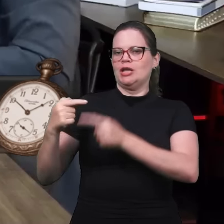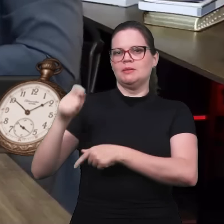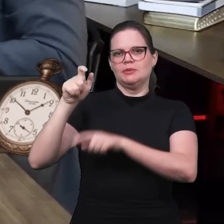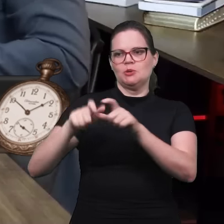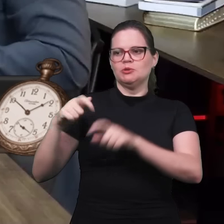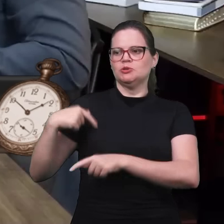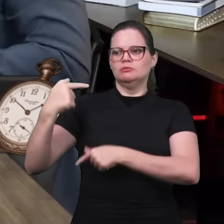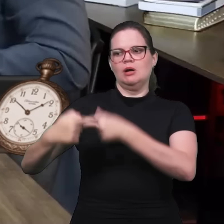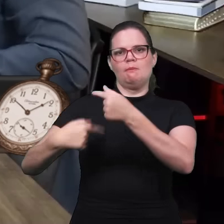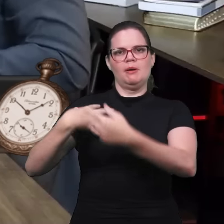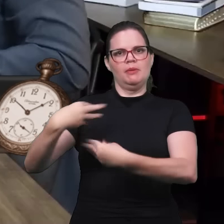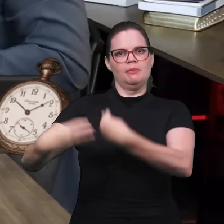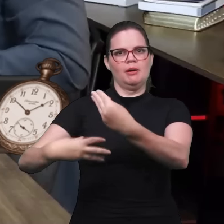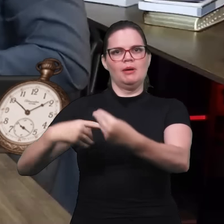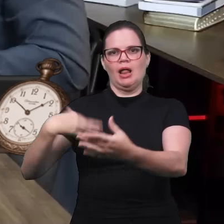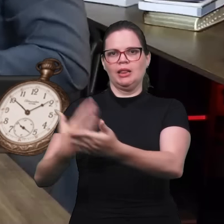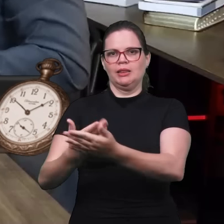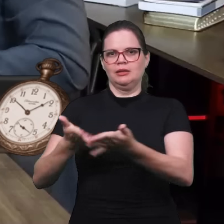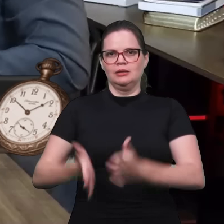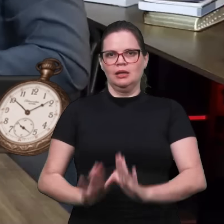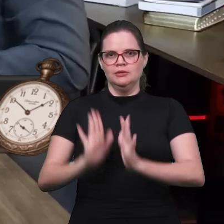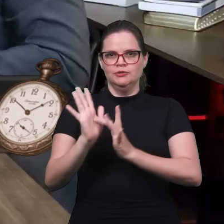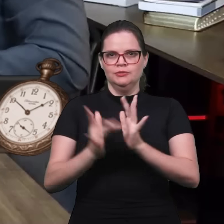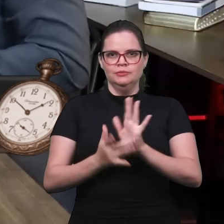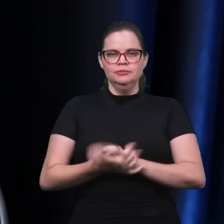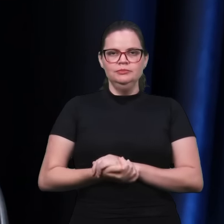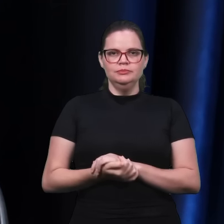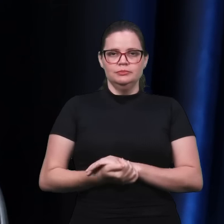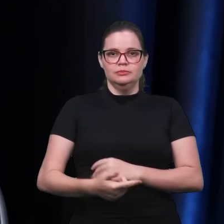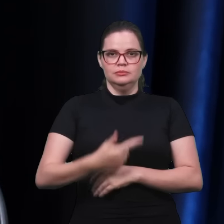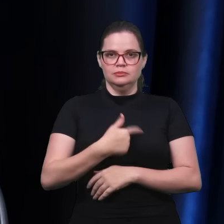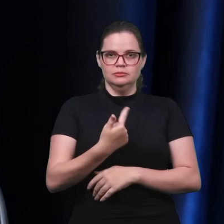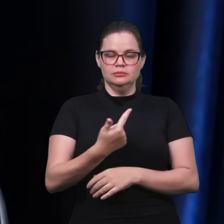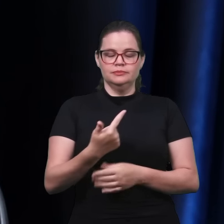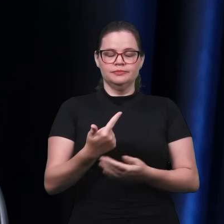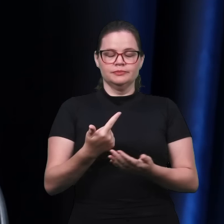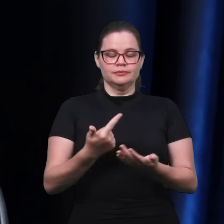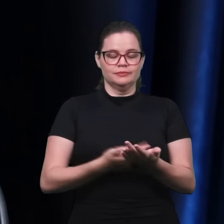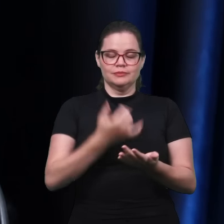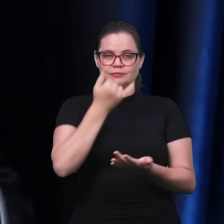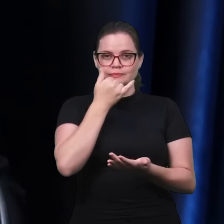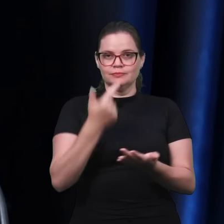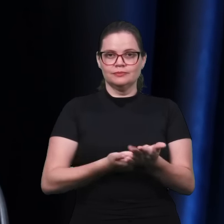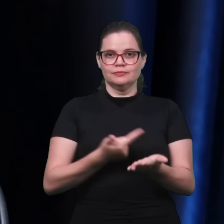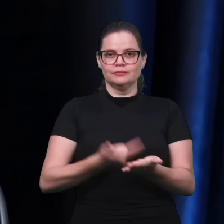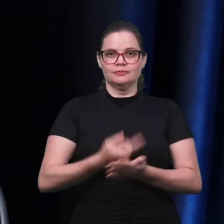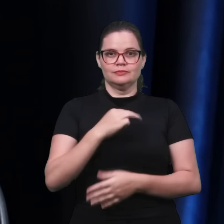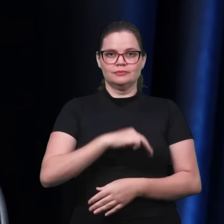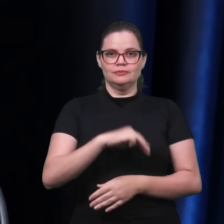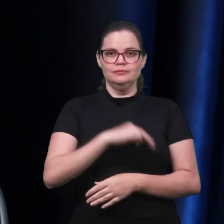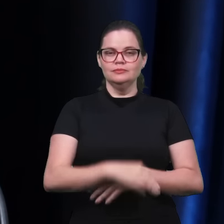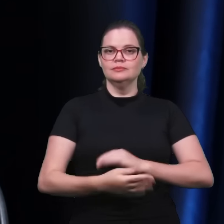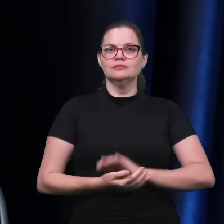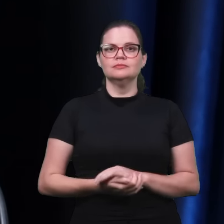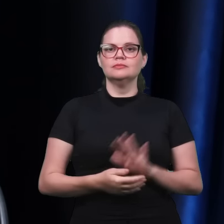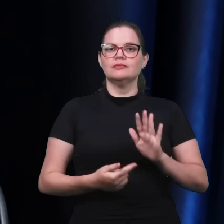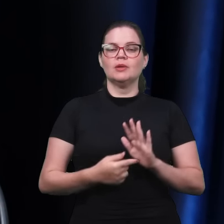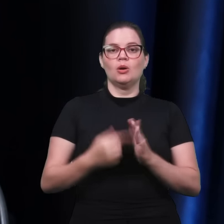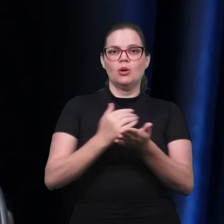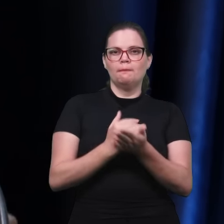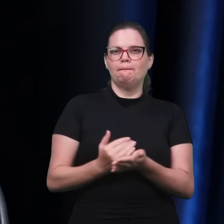Sim. O livro de Mateus é o que nós gostaríamos de abordar, porque ele já começa, o livro de